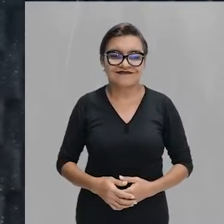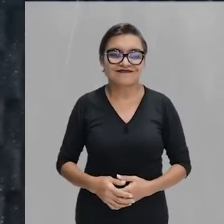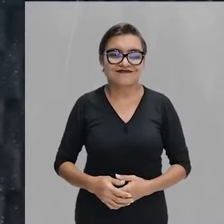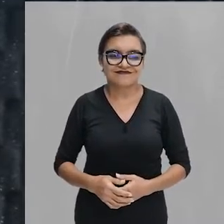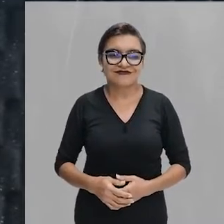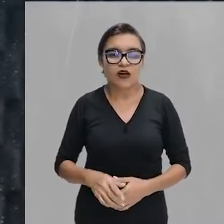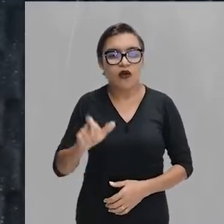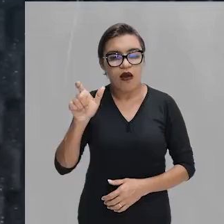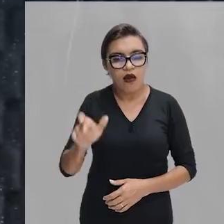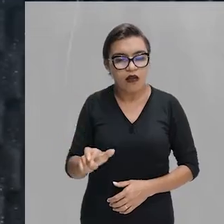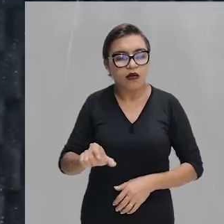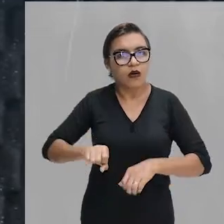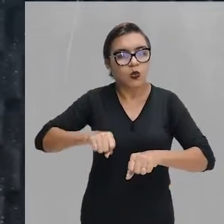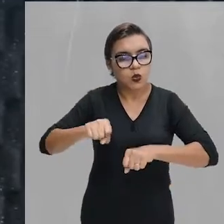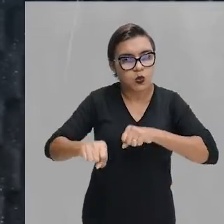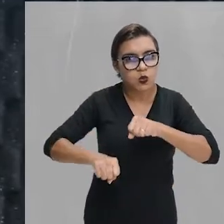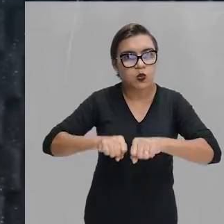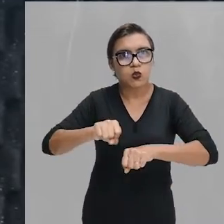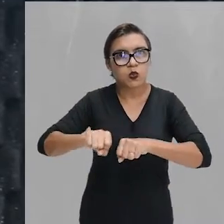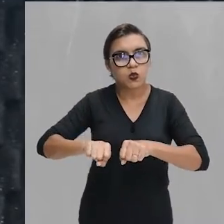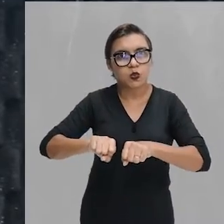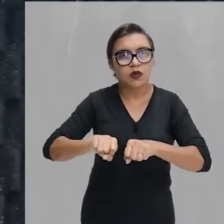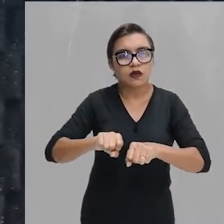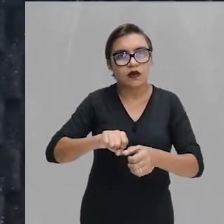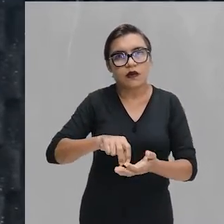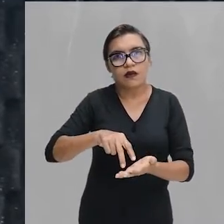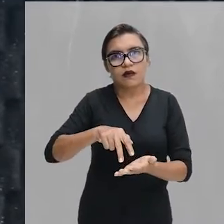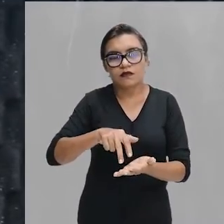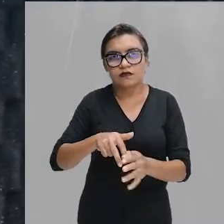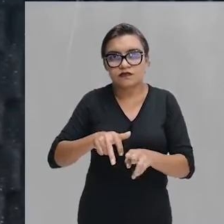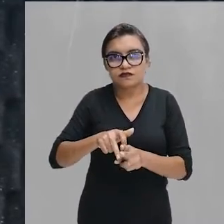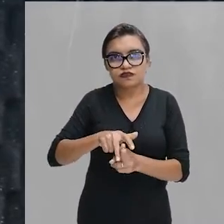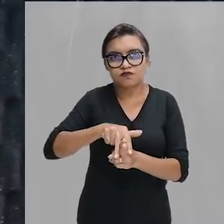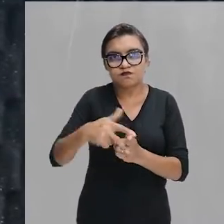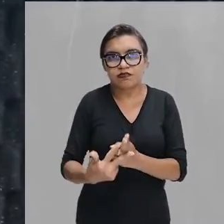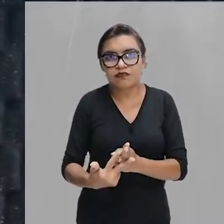da bicicleta, tá? Quando caiu da bicicleta.